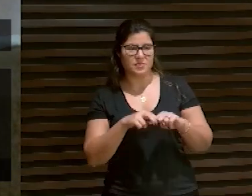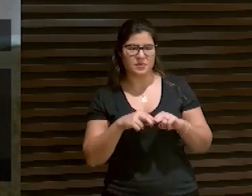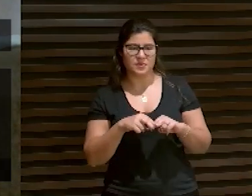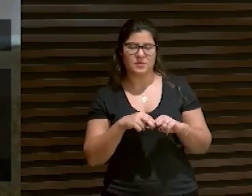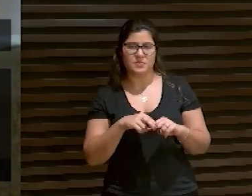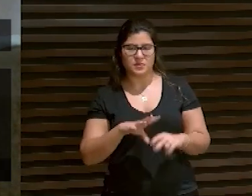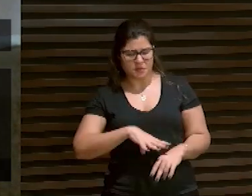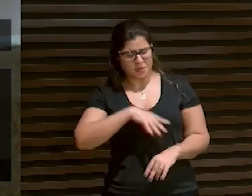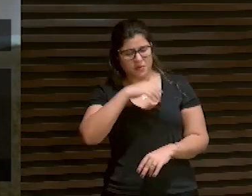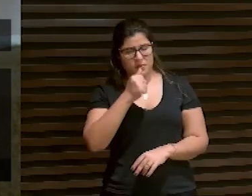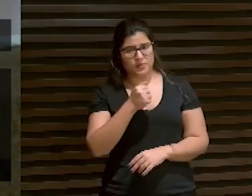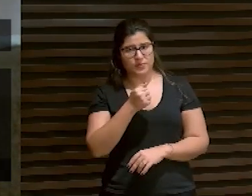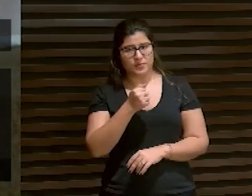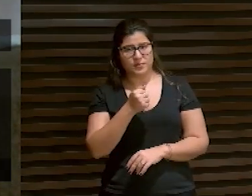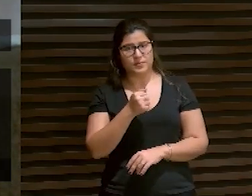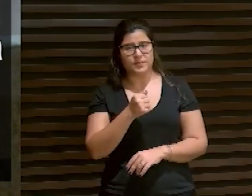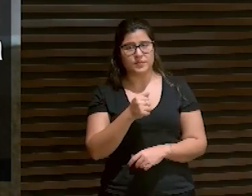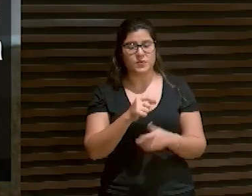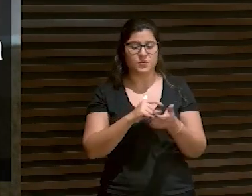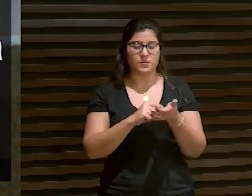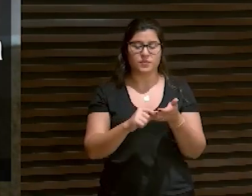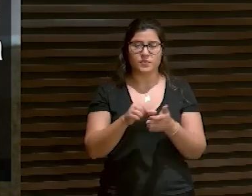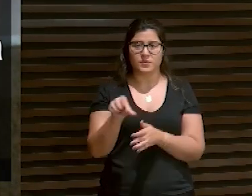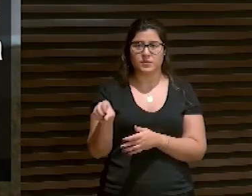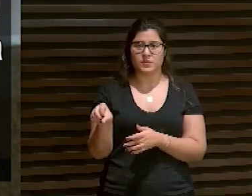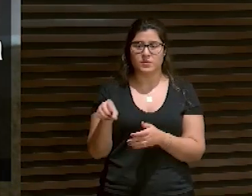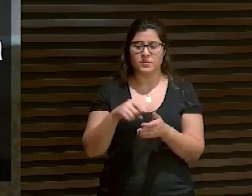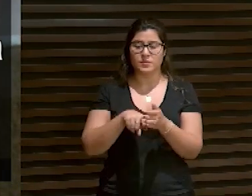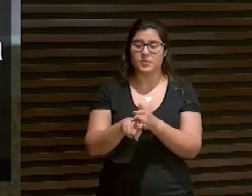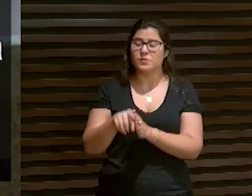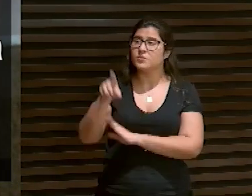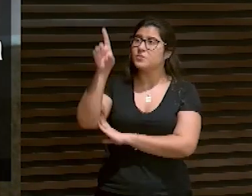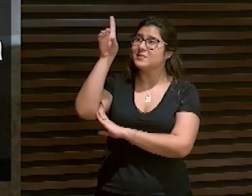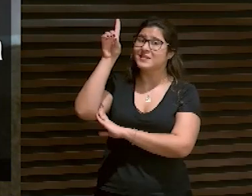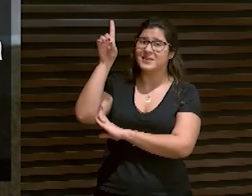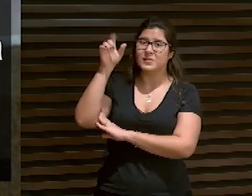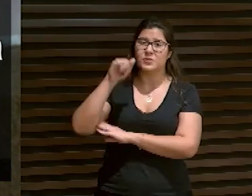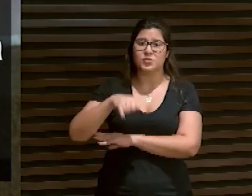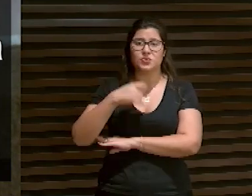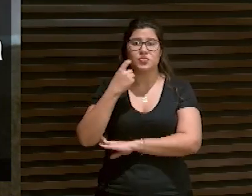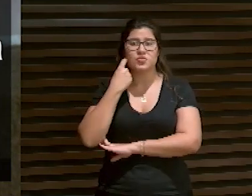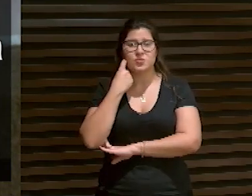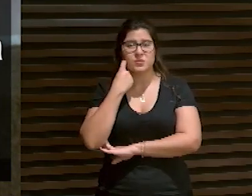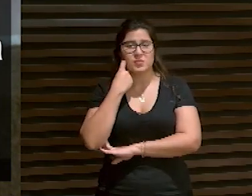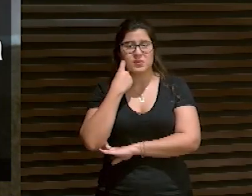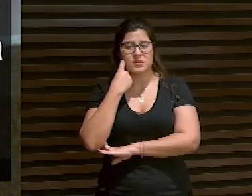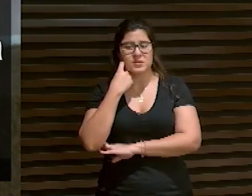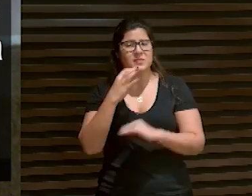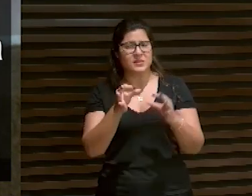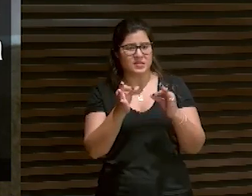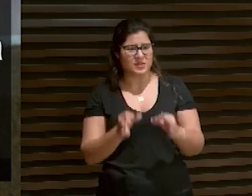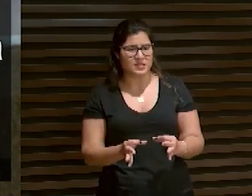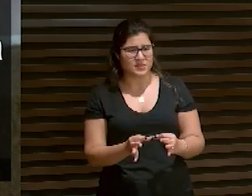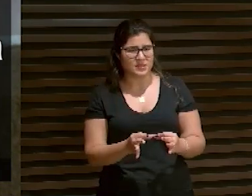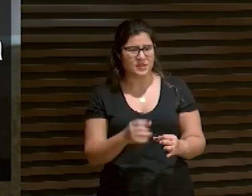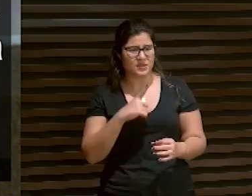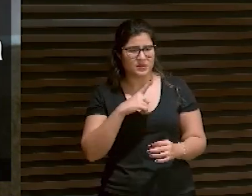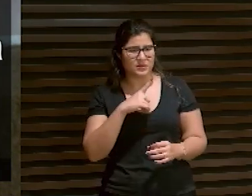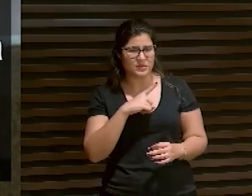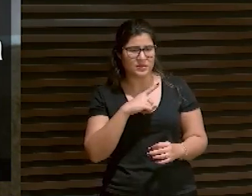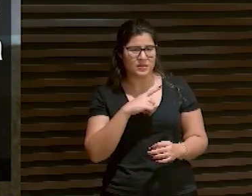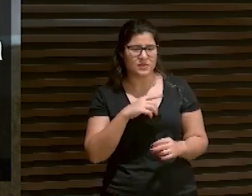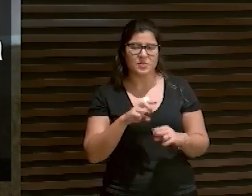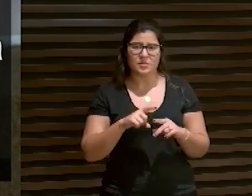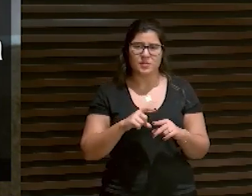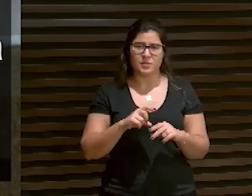No verso 9, então perguntou Deus a Jonas, é razoável essa tua ira por causa da planta? Irmãos,